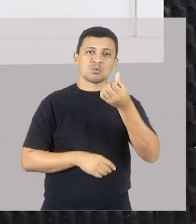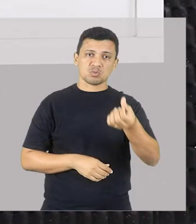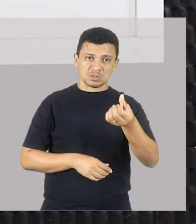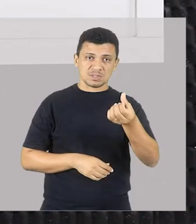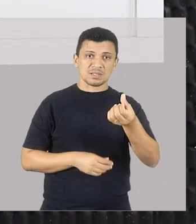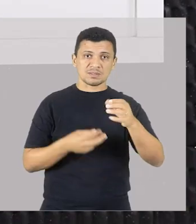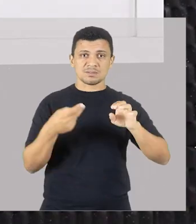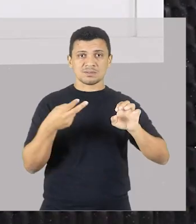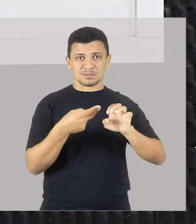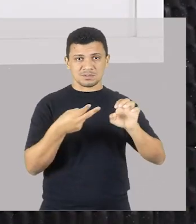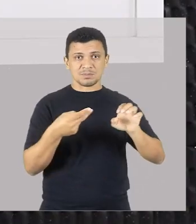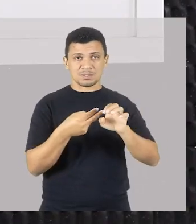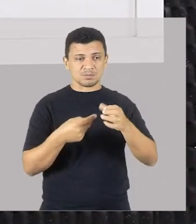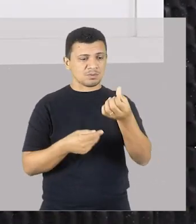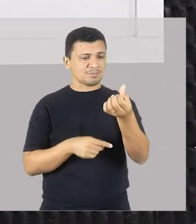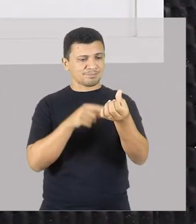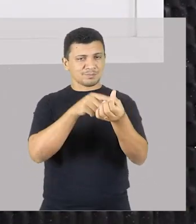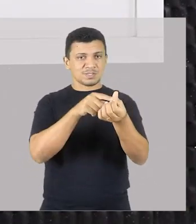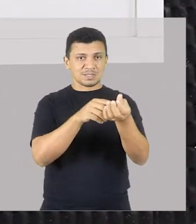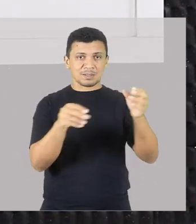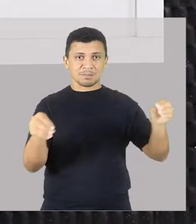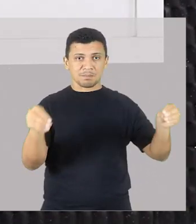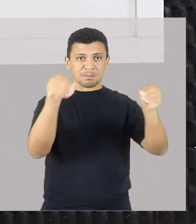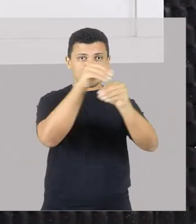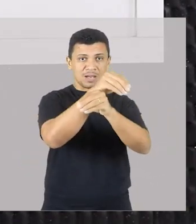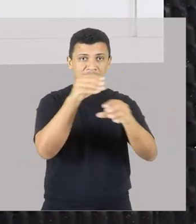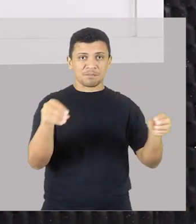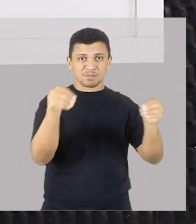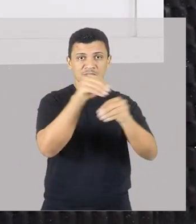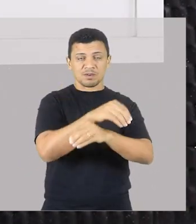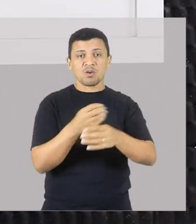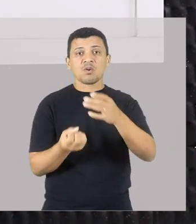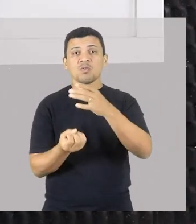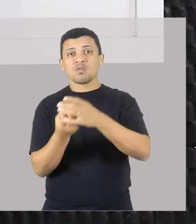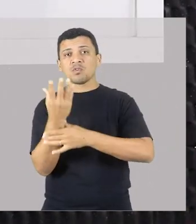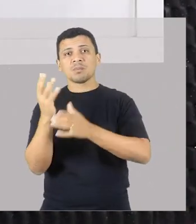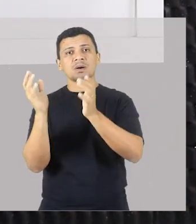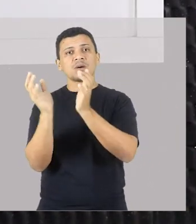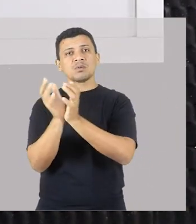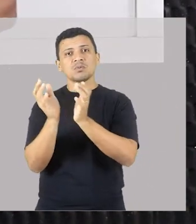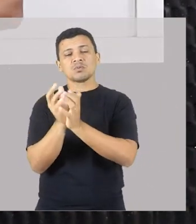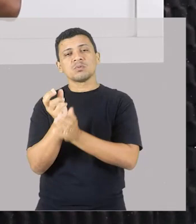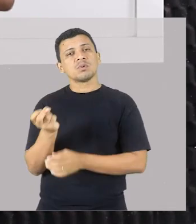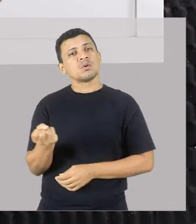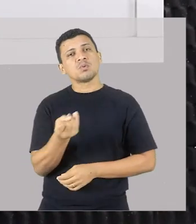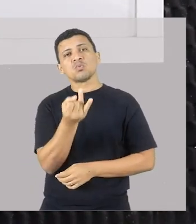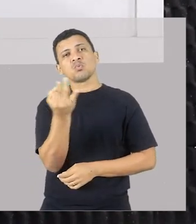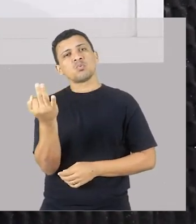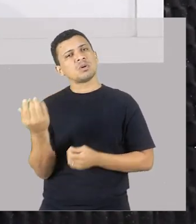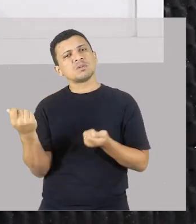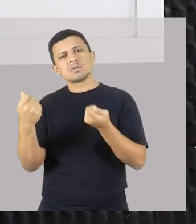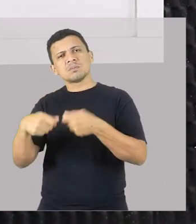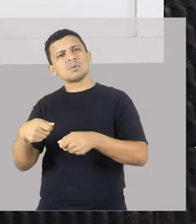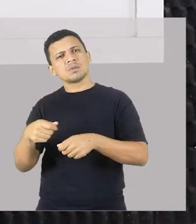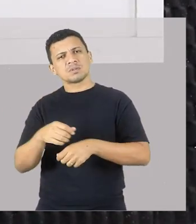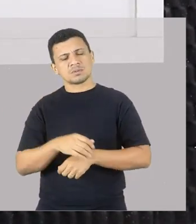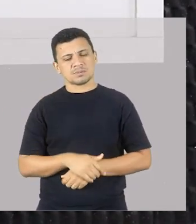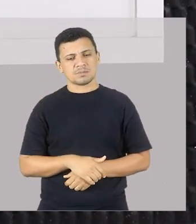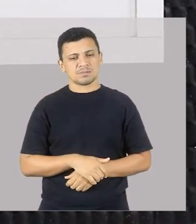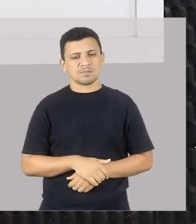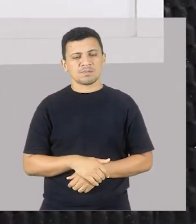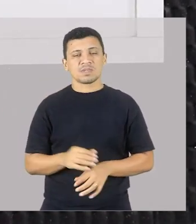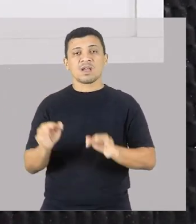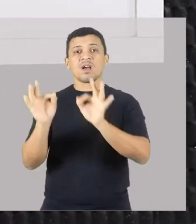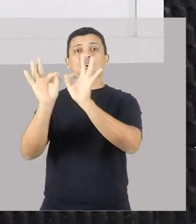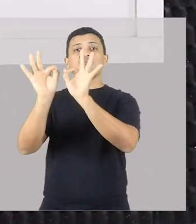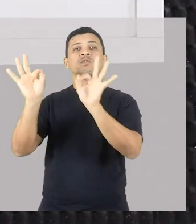6 elementos para permutar, para trocar, para formar grupos. Quantos grupos eu posso formar com esses 6 elementos? A fórmula